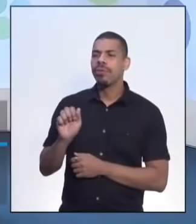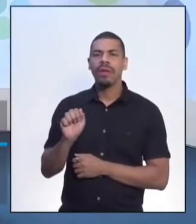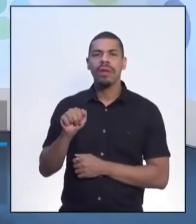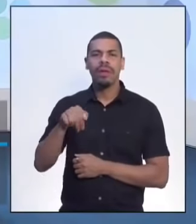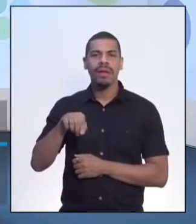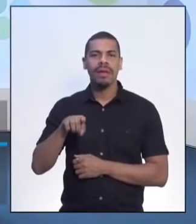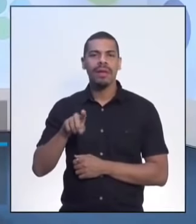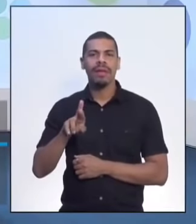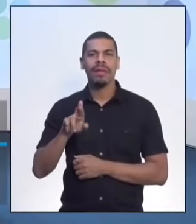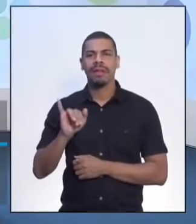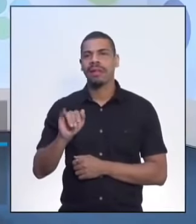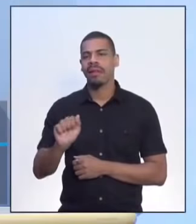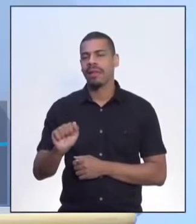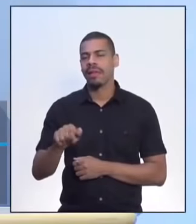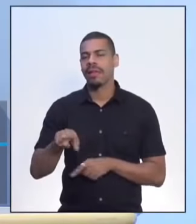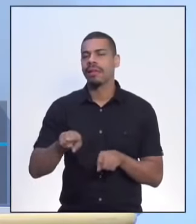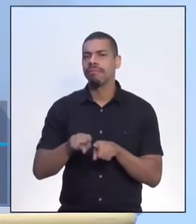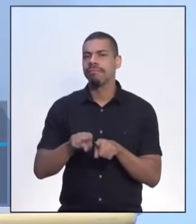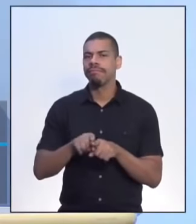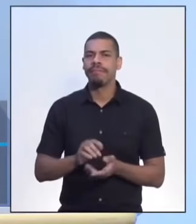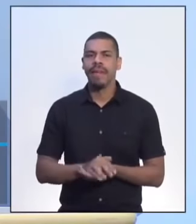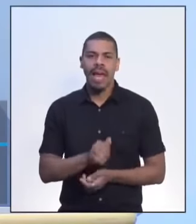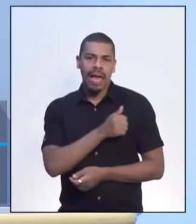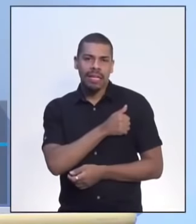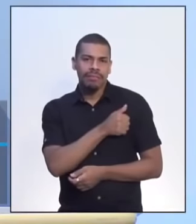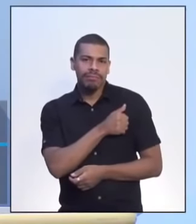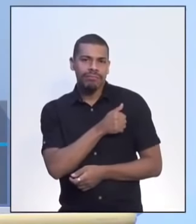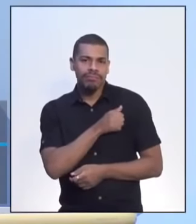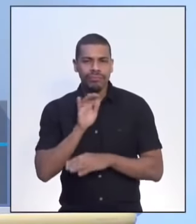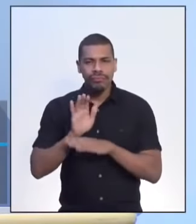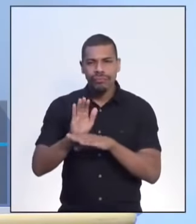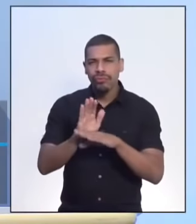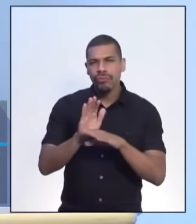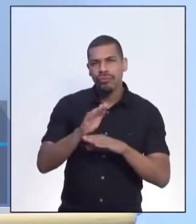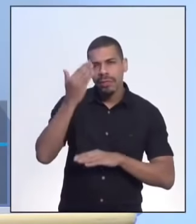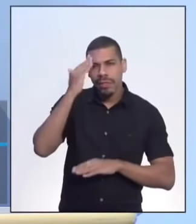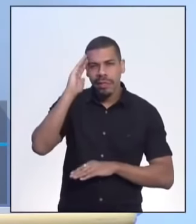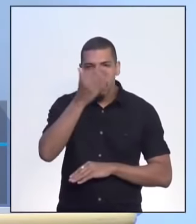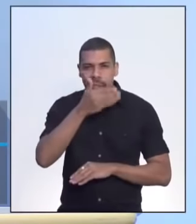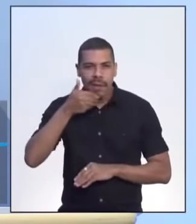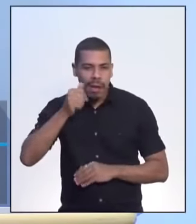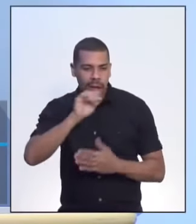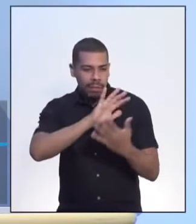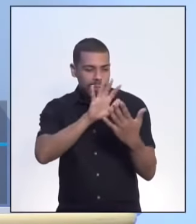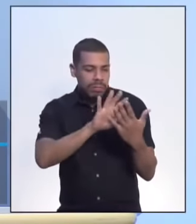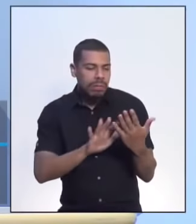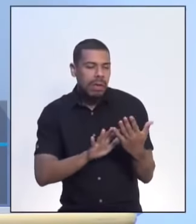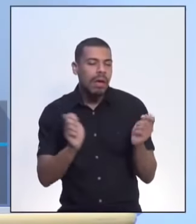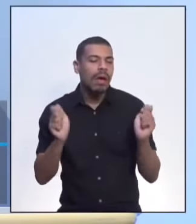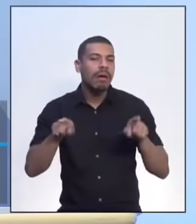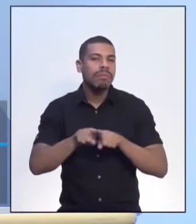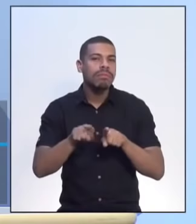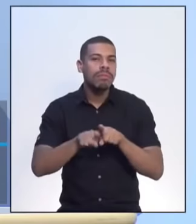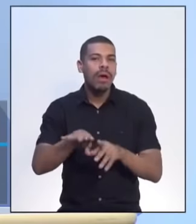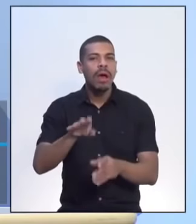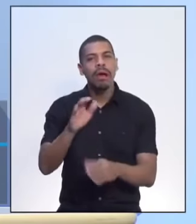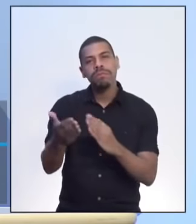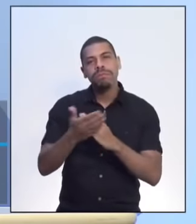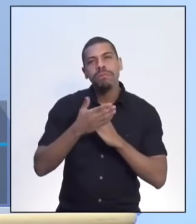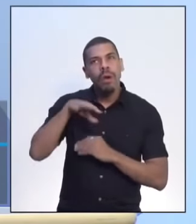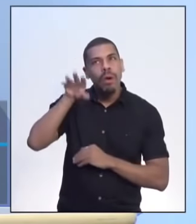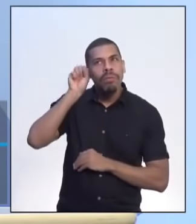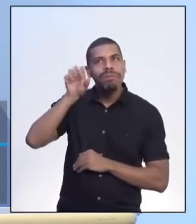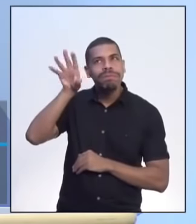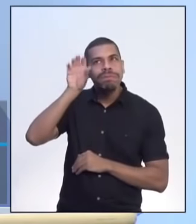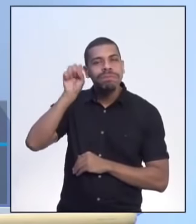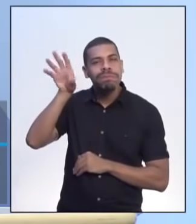eu peguei algumas, né? A Débora disse que ajuda a entender melhor. né, o texto com o podcast.